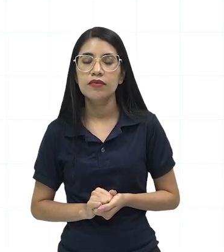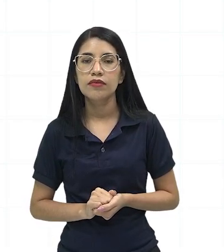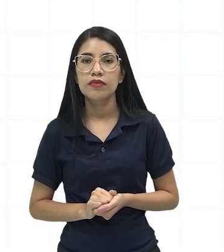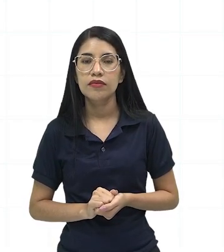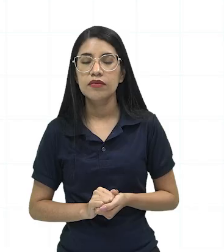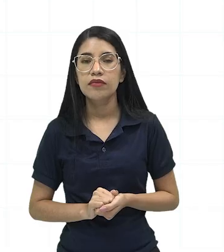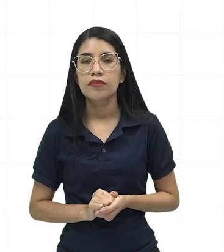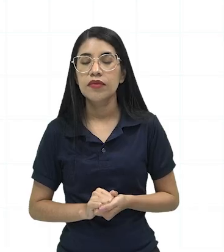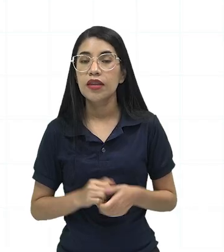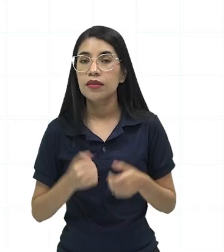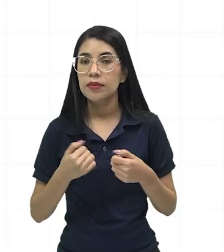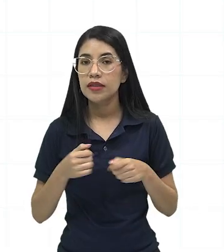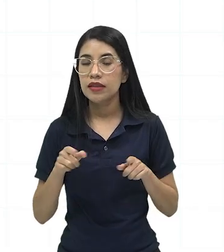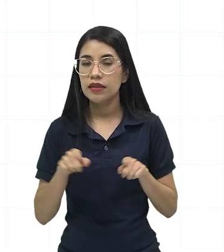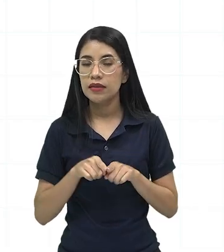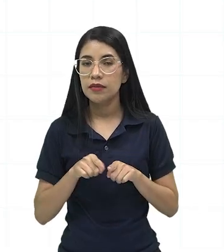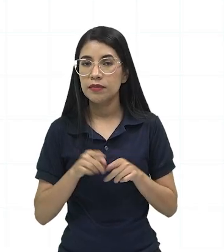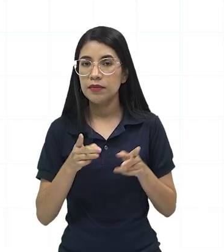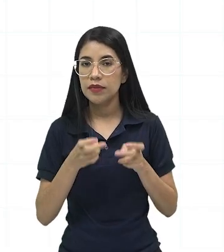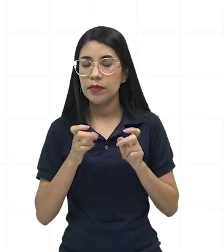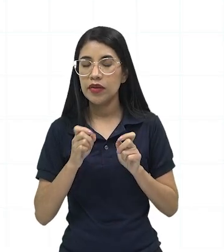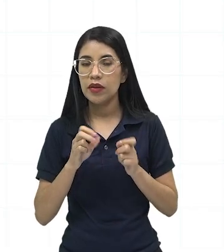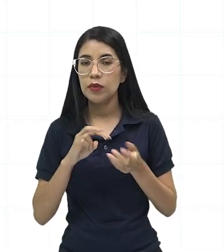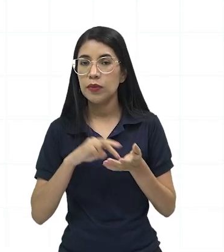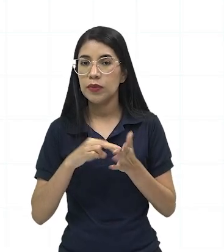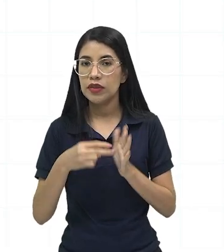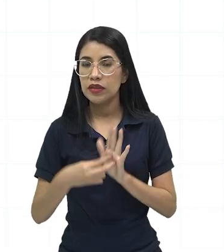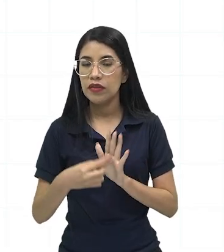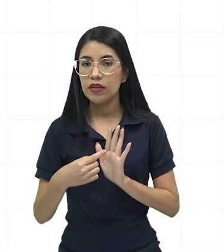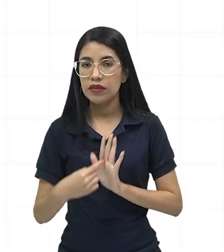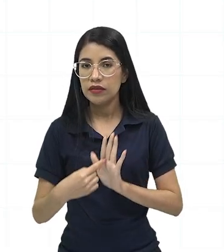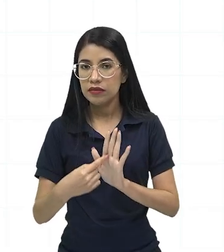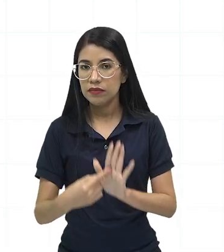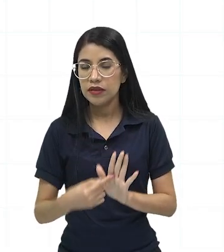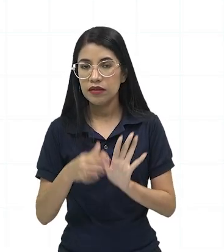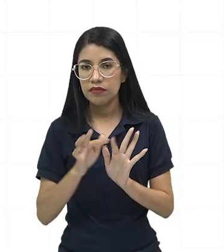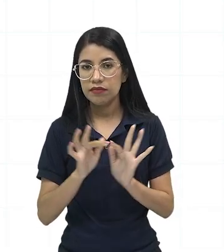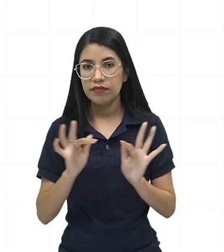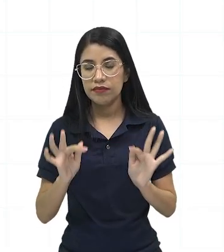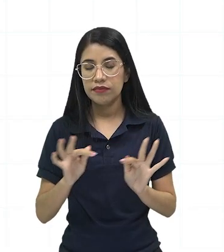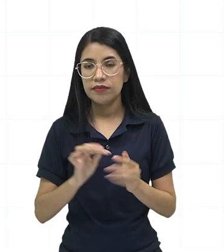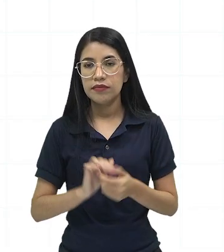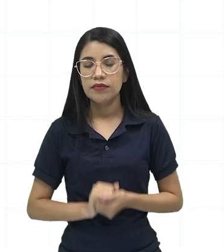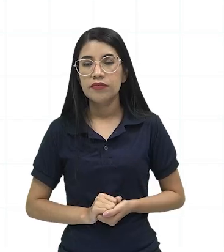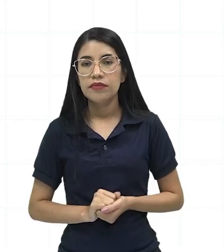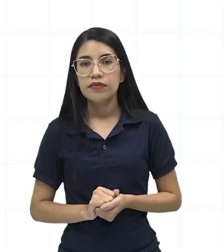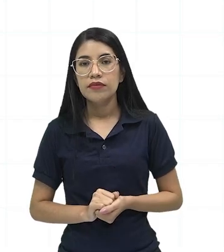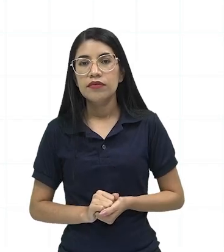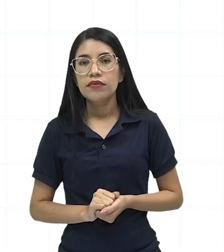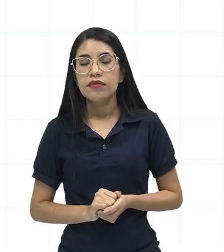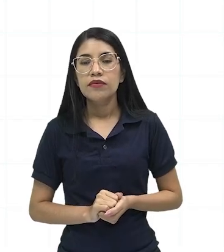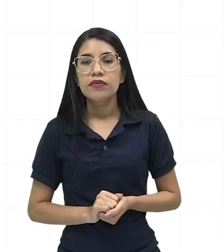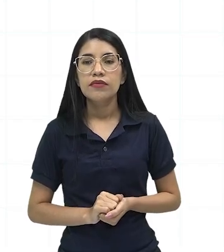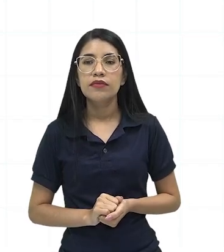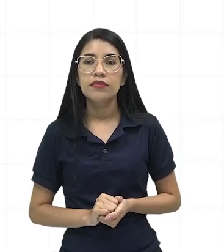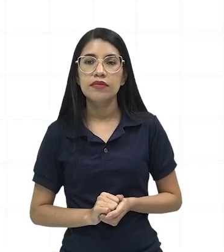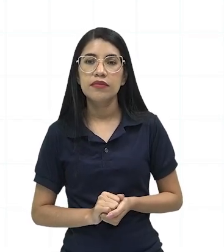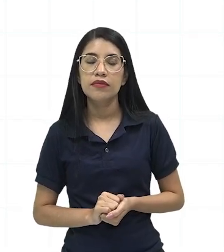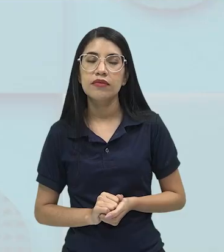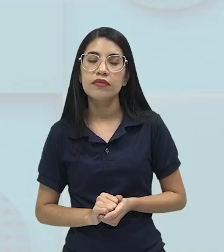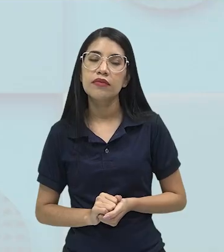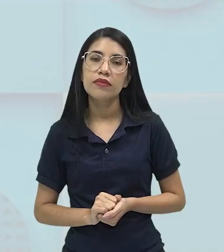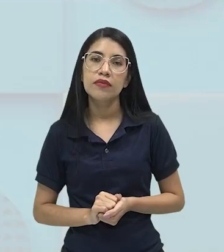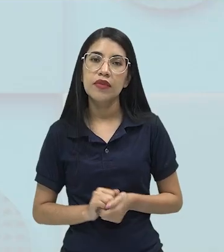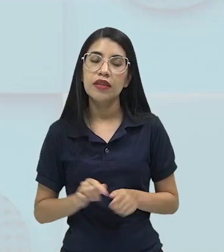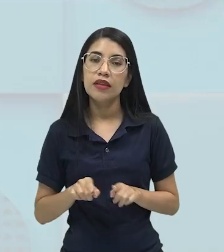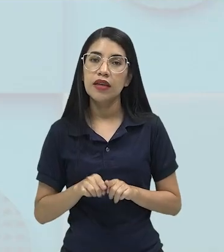Certo? Observando sempre o quê? O sentido do que está sendo colocado, certo? Então, essa é uma das